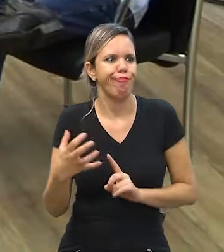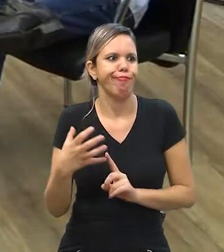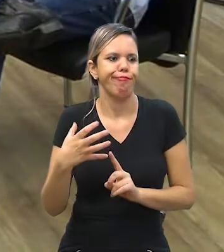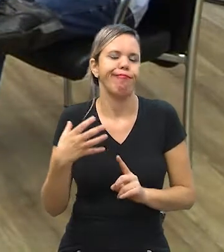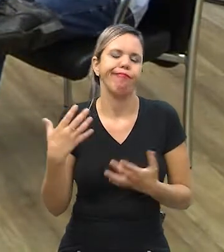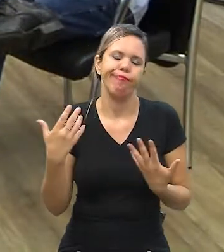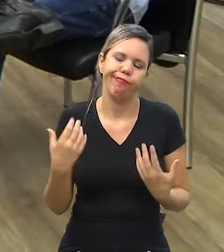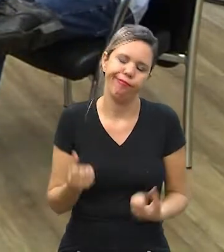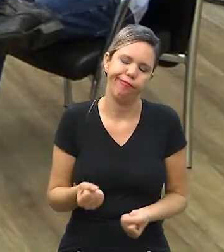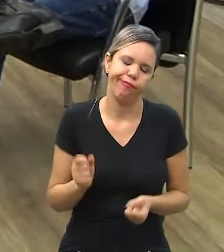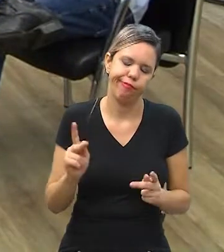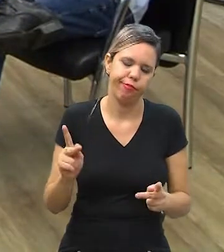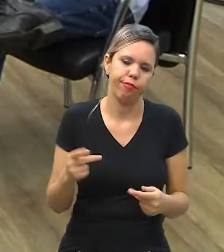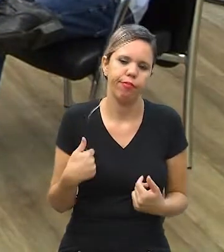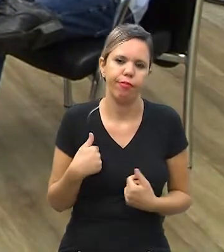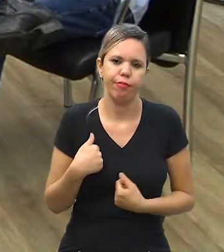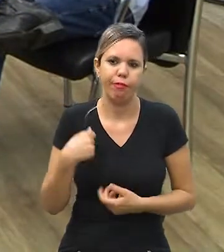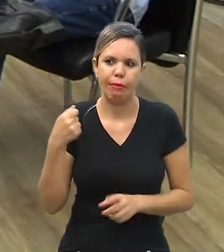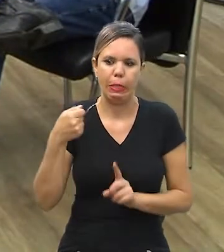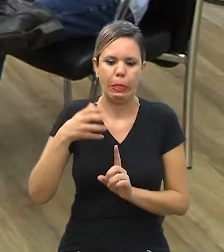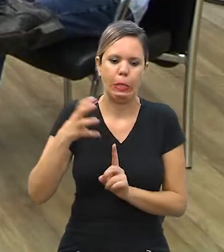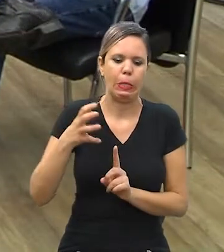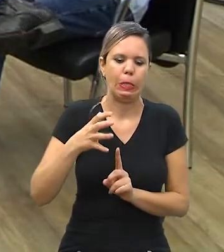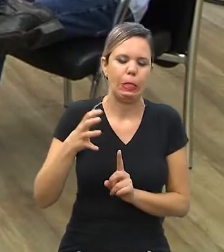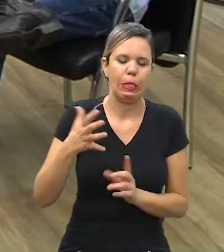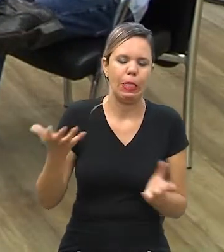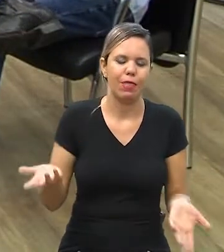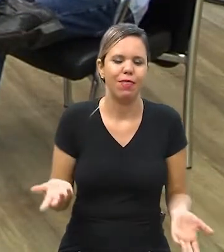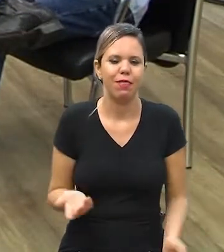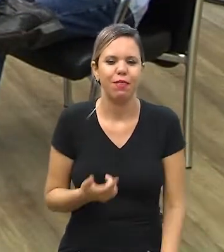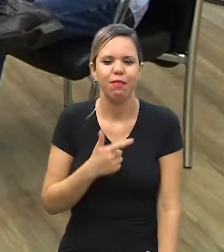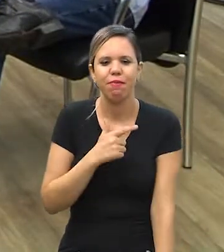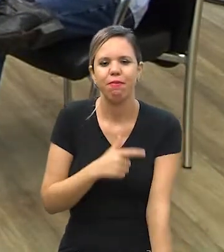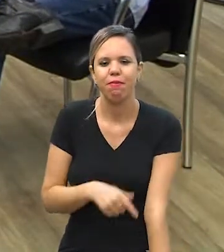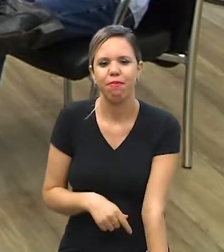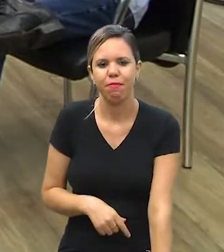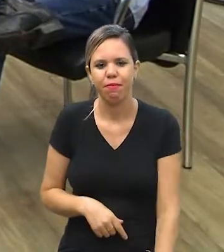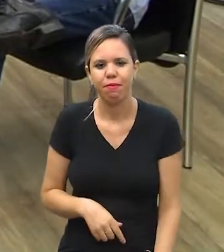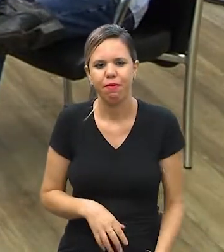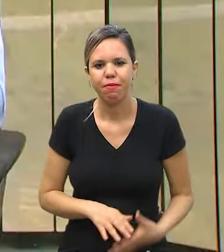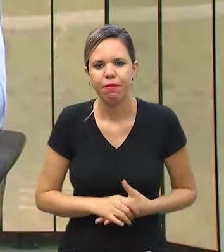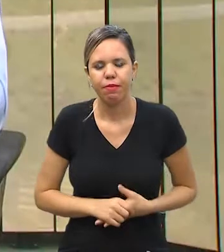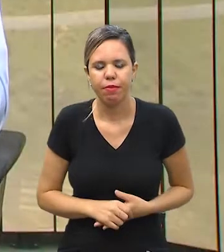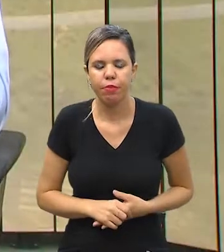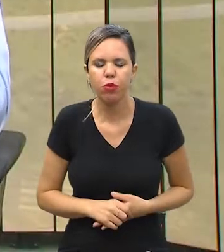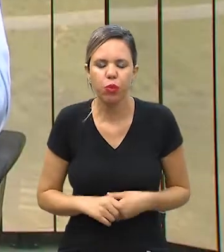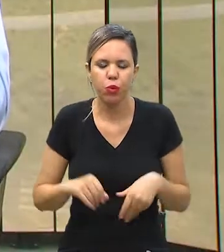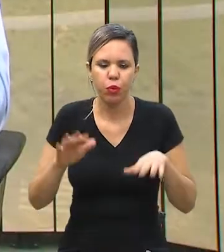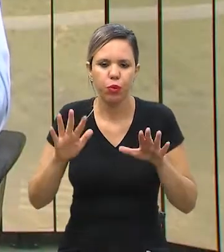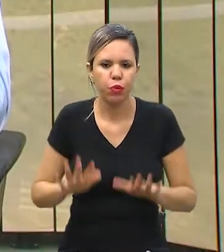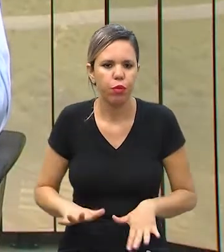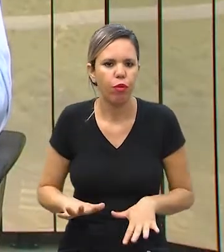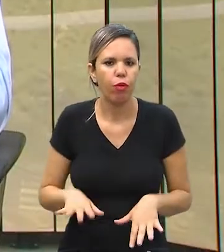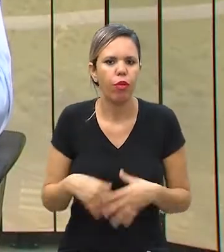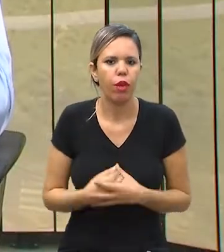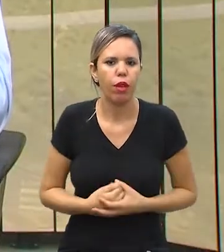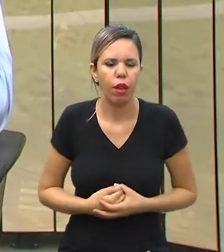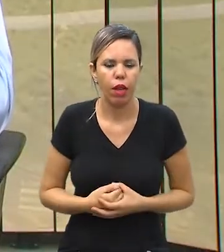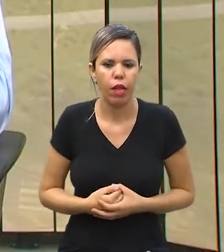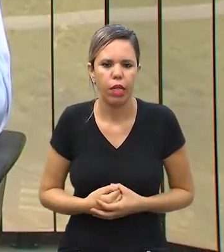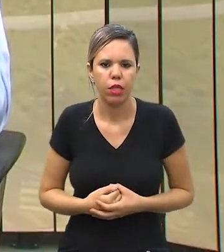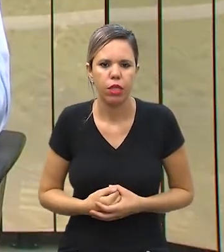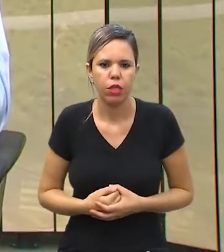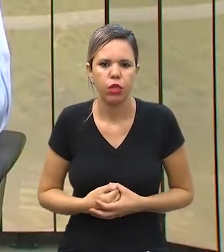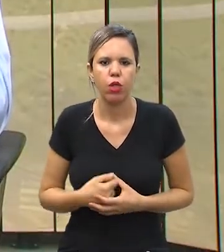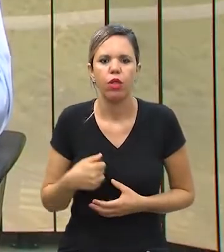então. Por livre e espontânea pressão. E aí, acabei ficando ali, fui